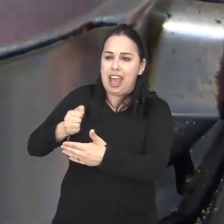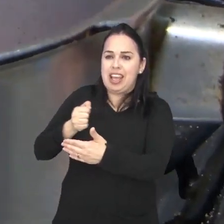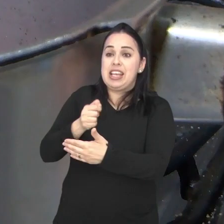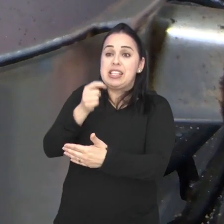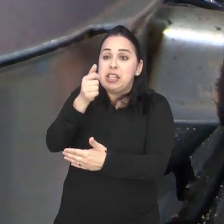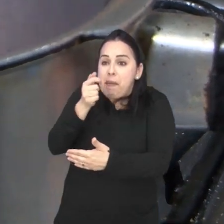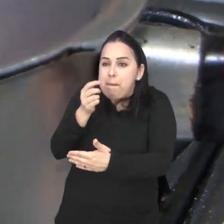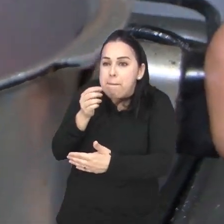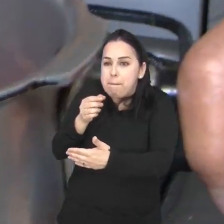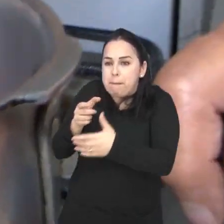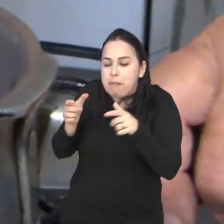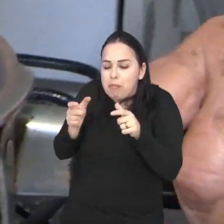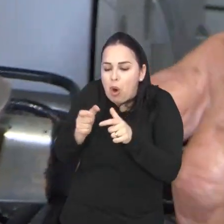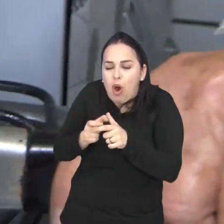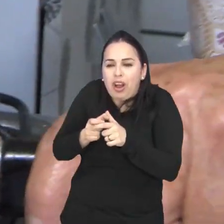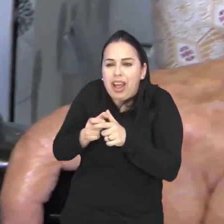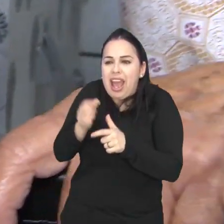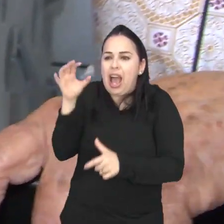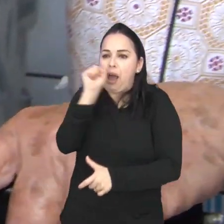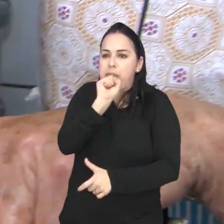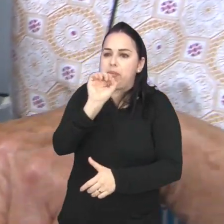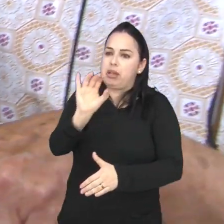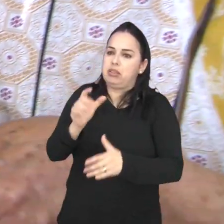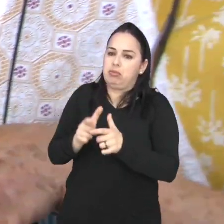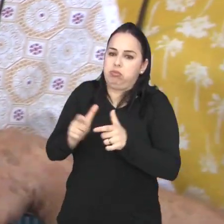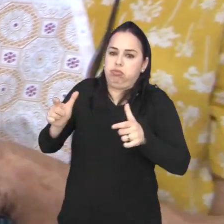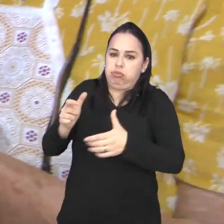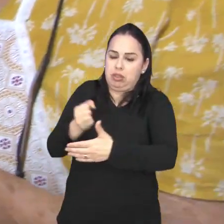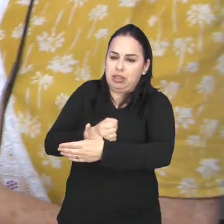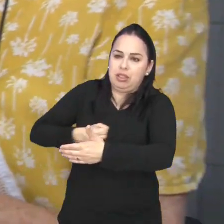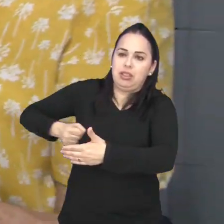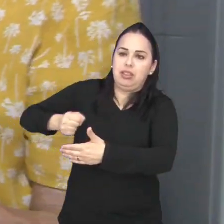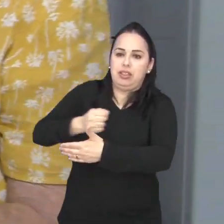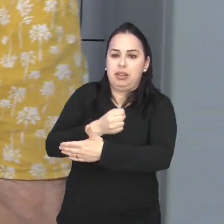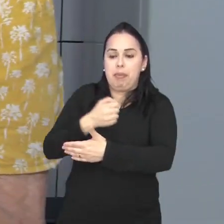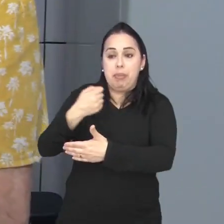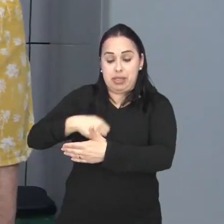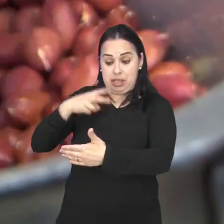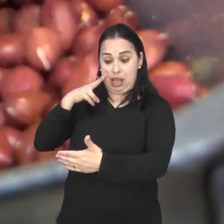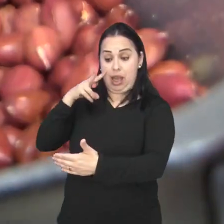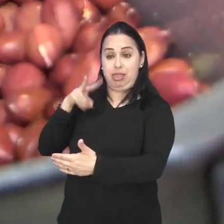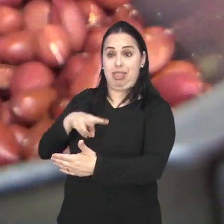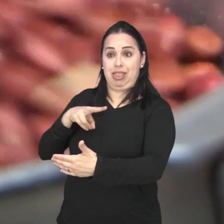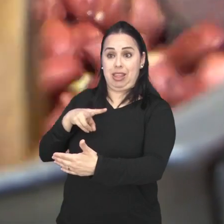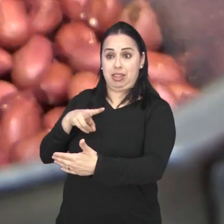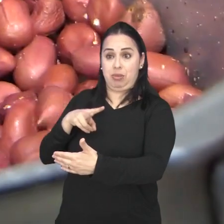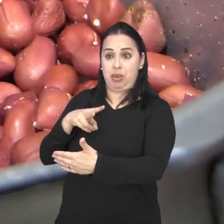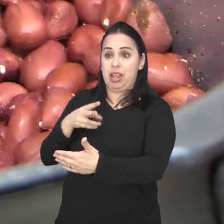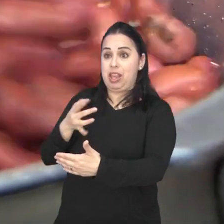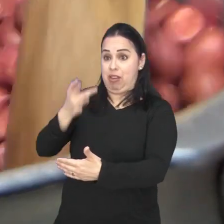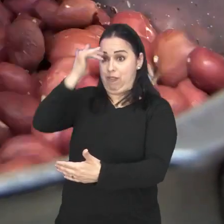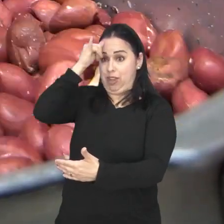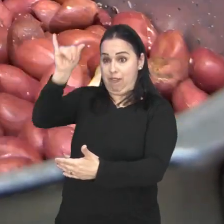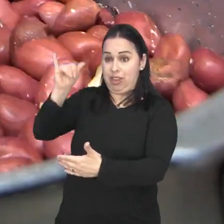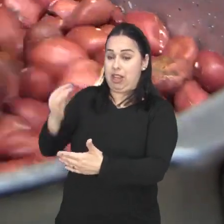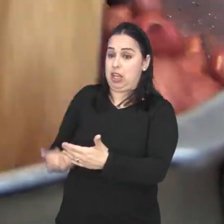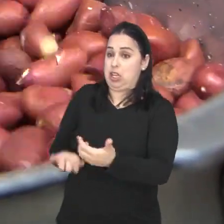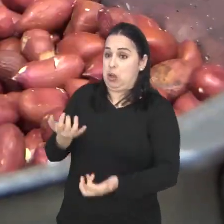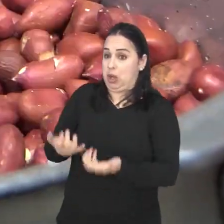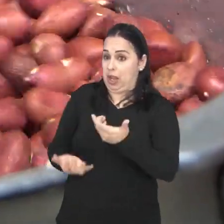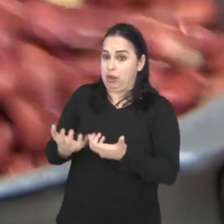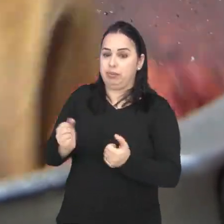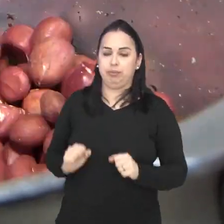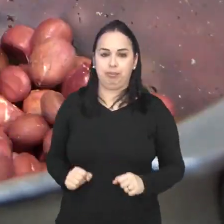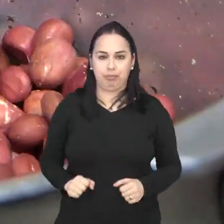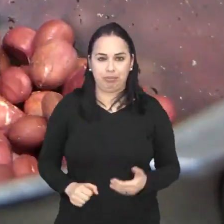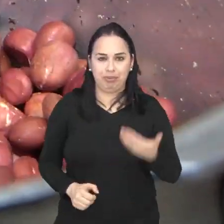é pouquinho é mais rápido, né? Mas quando é 1 quilo, mais ou menos, vai uma meia hora. Tem que prestar atenção para não queimar, para não torrar